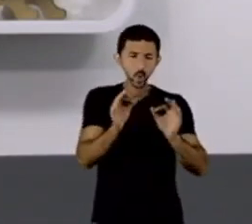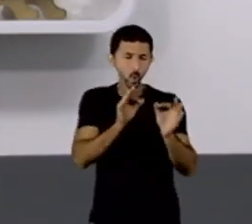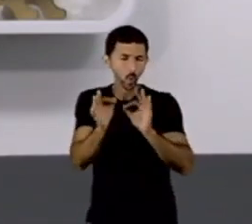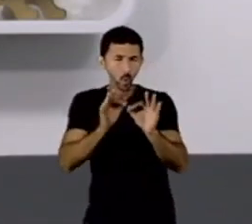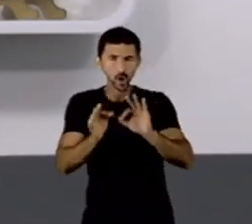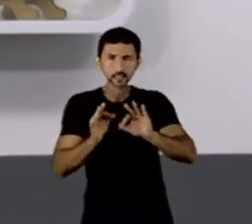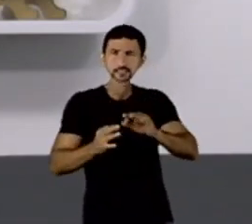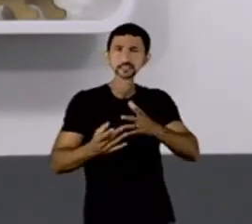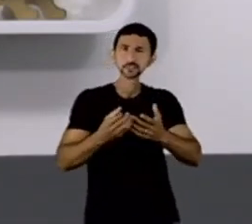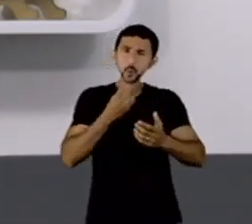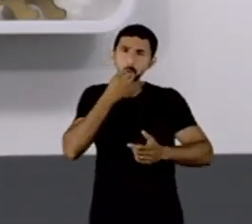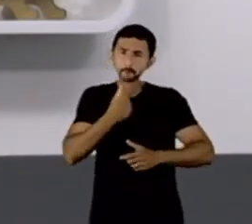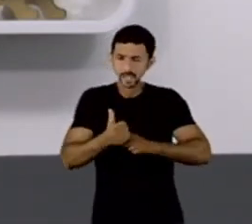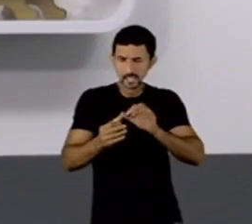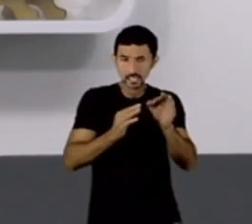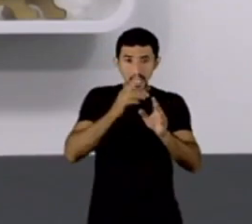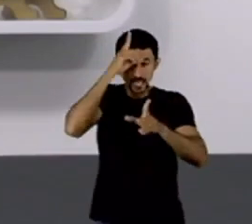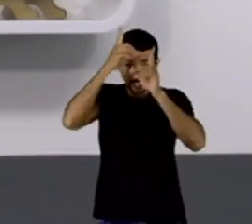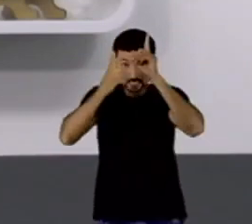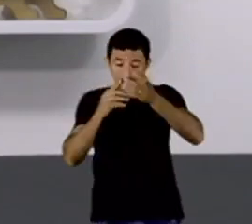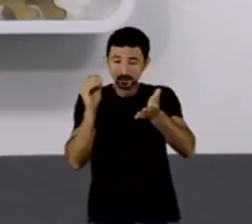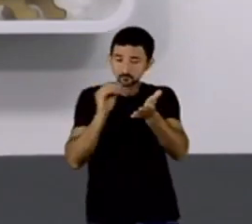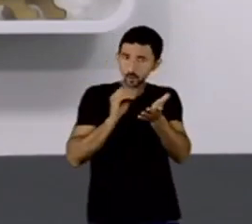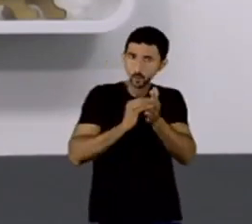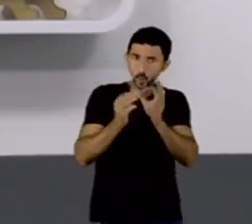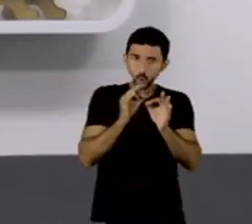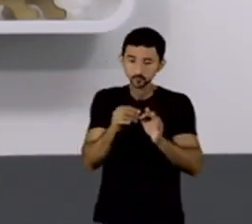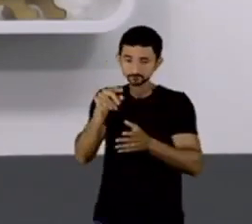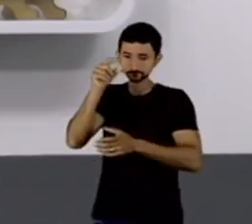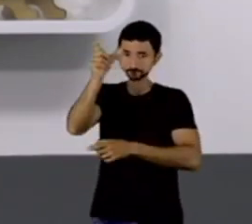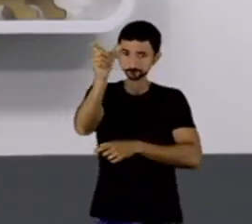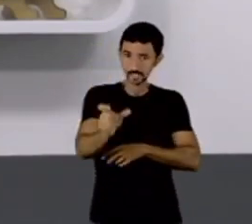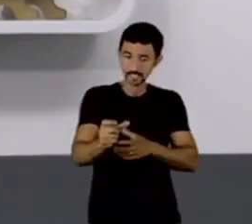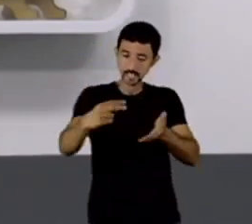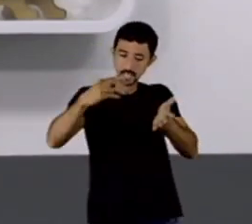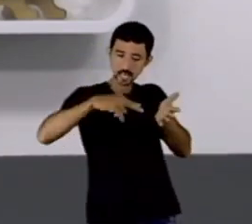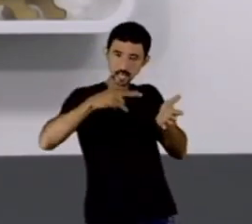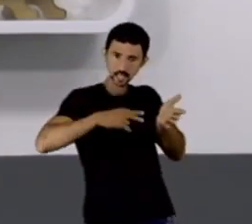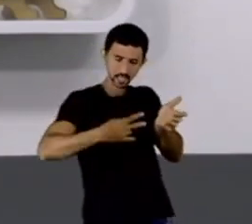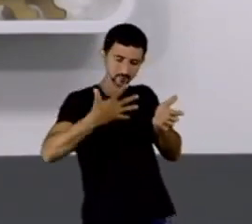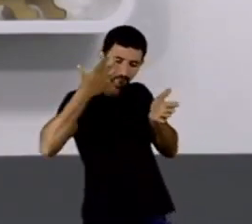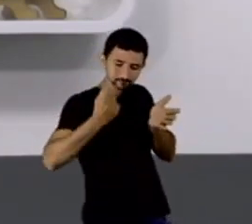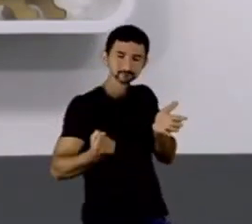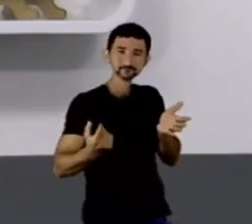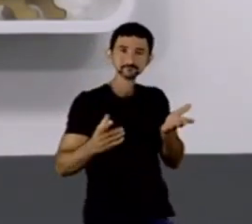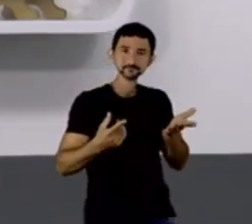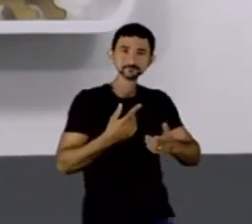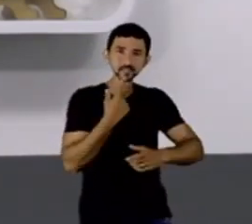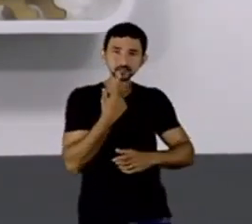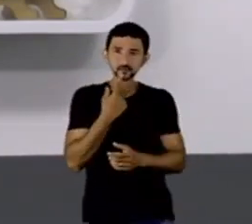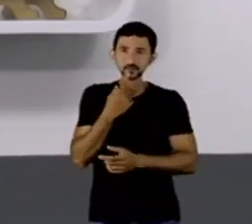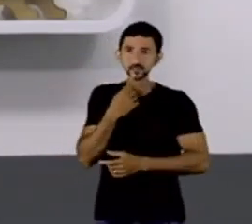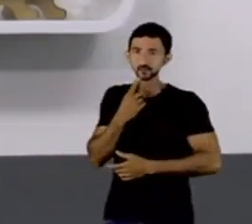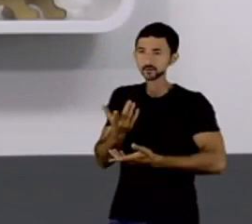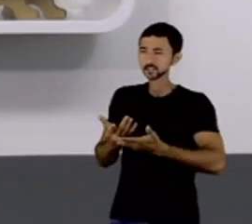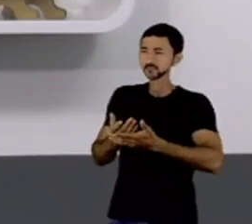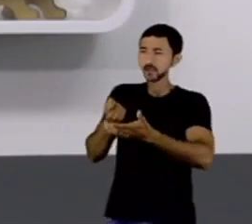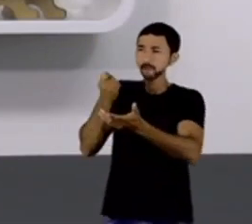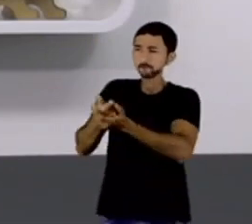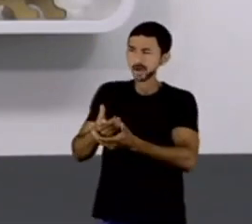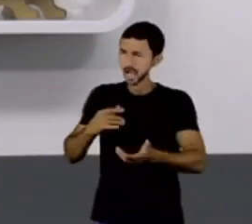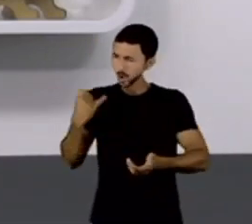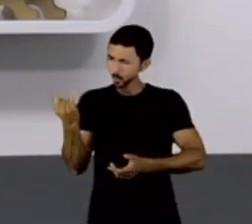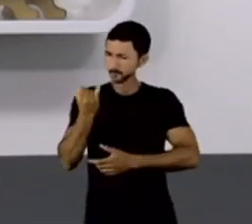capricho, quando eu organizo as minhas ideias de maneira que você vai, de fato, ser convencido. Se eu disser para você, você vai ser pago de uma maneira